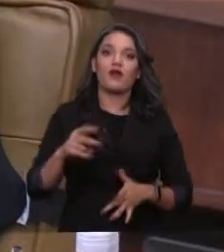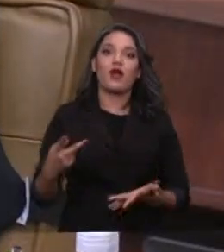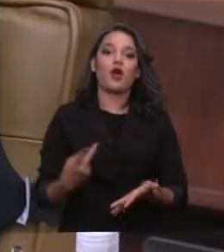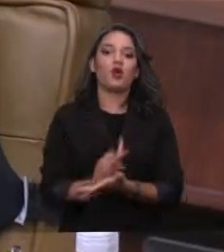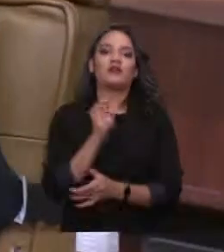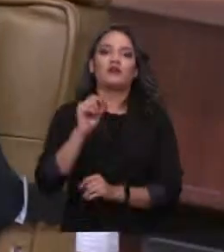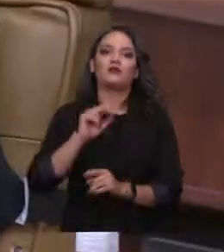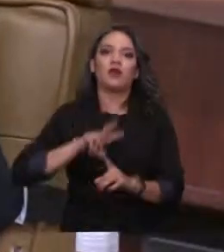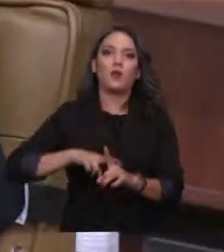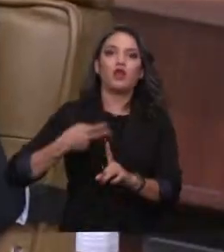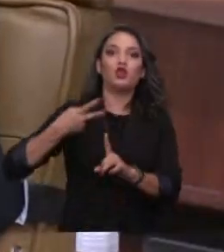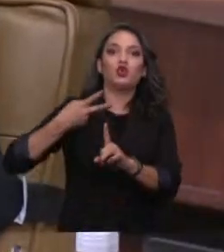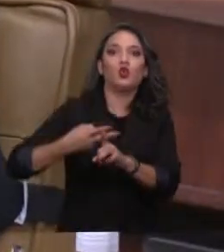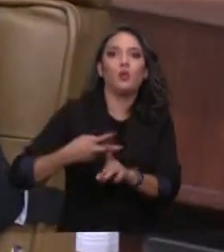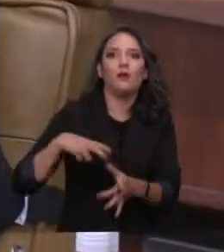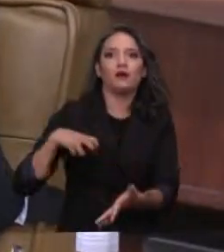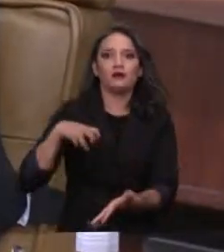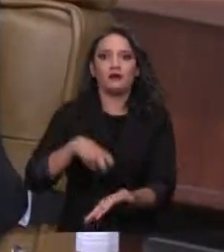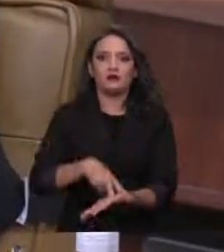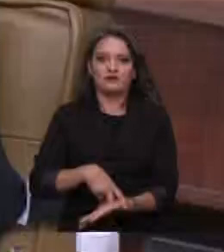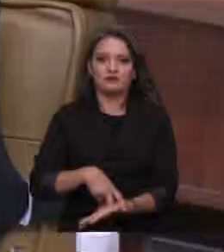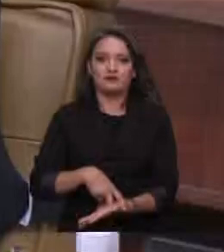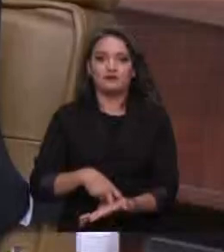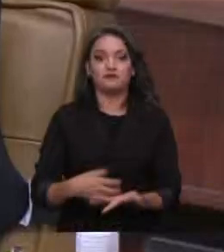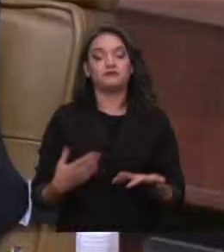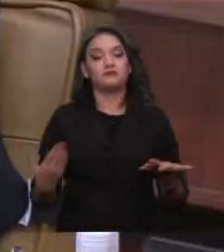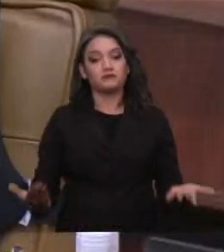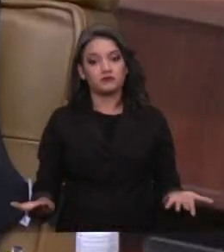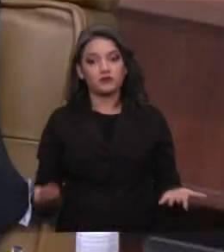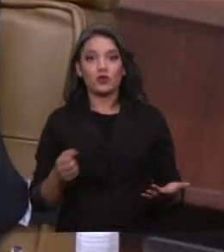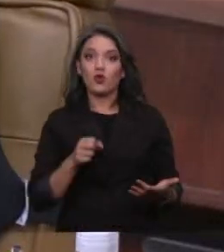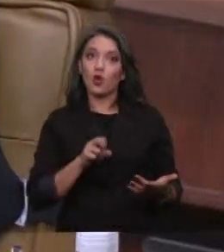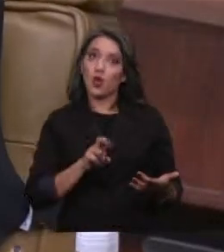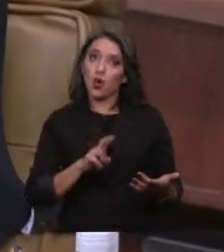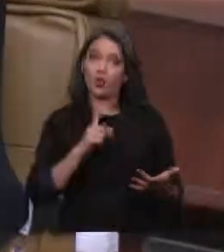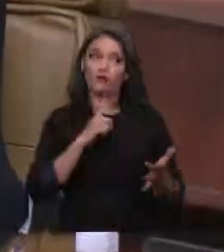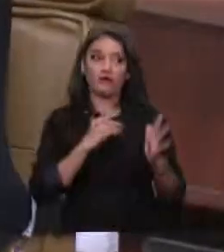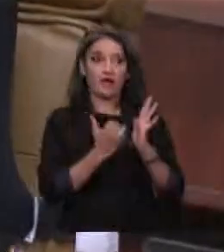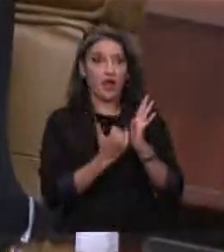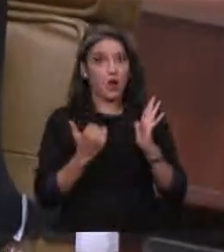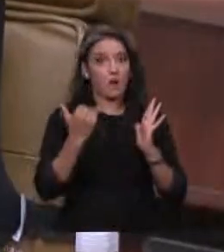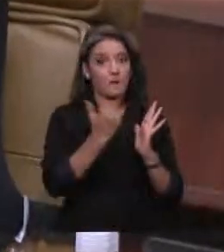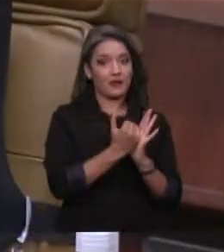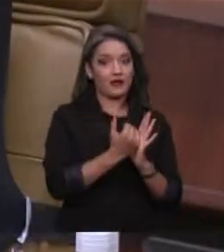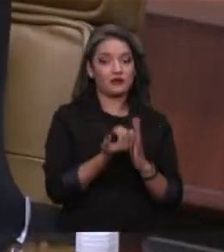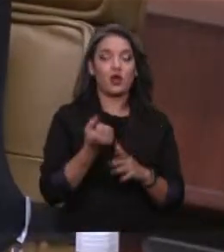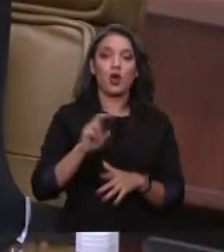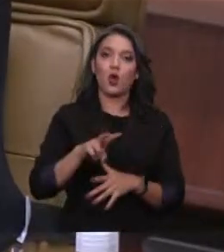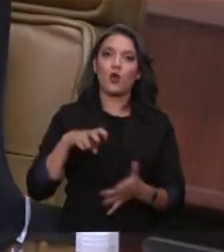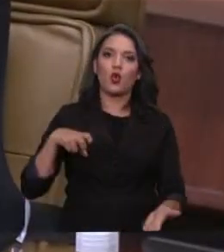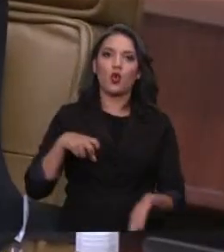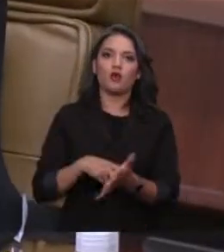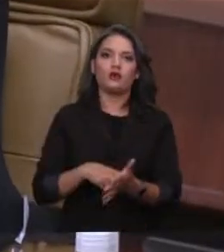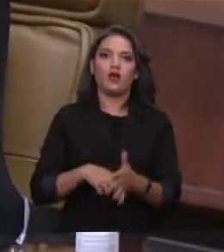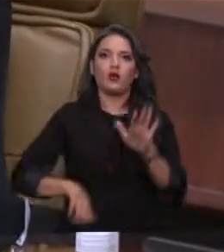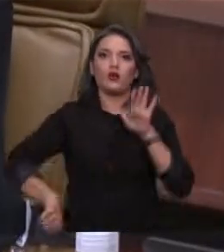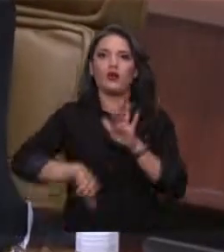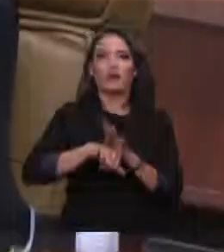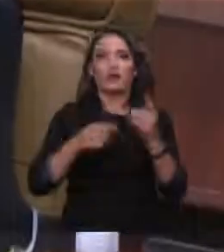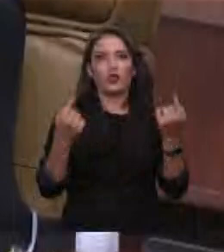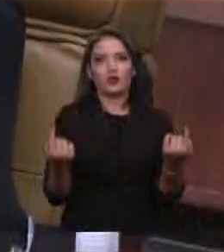o ex-senador Fernando Collor por corrupção passiva, lavagem de dinheiro e integração de organização criminosa.